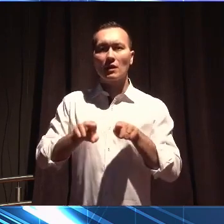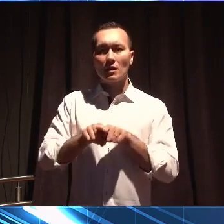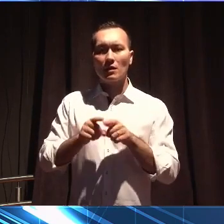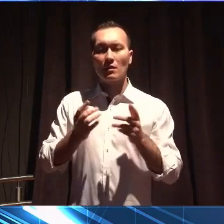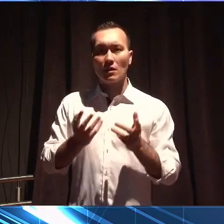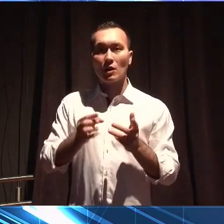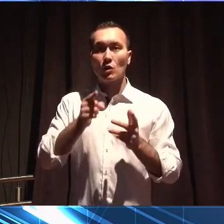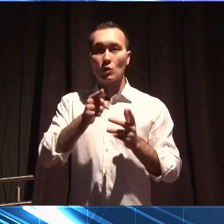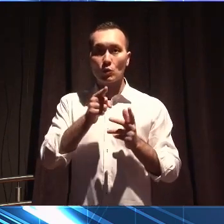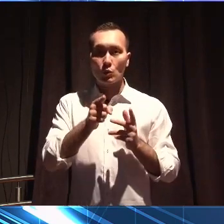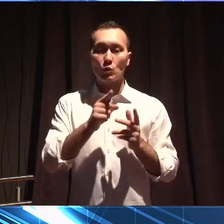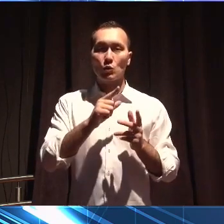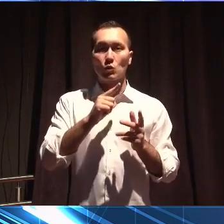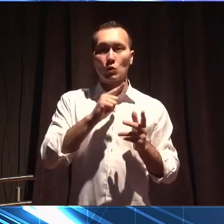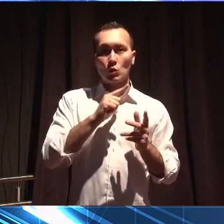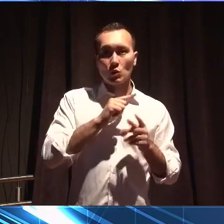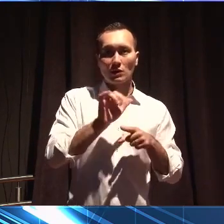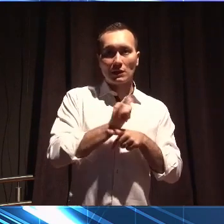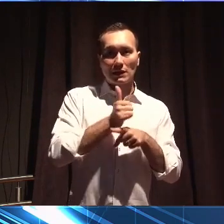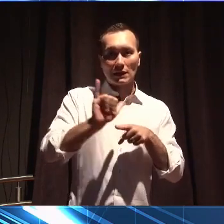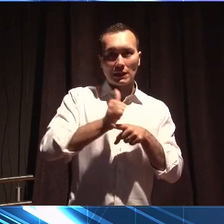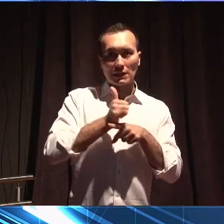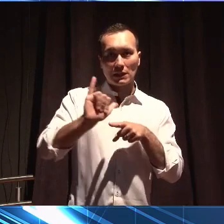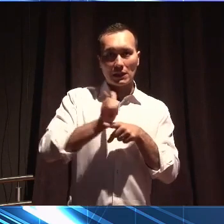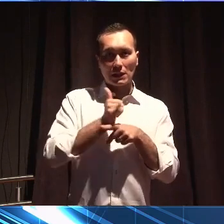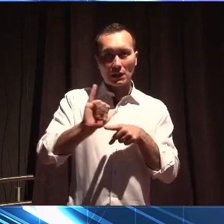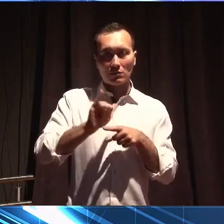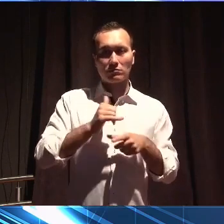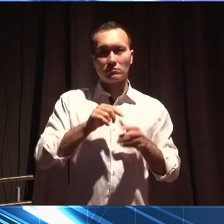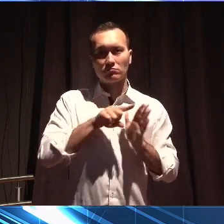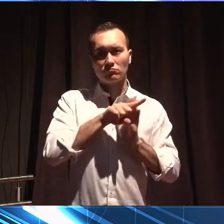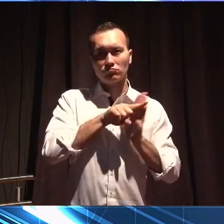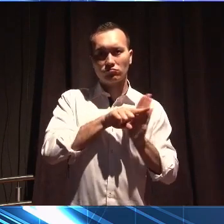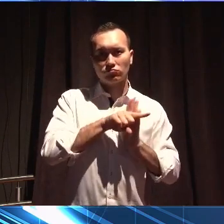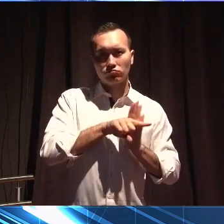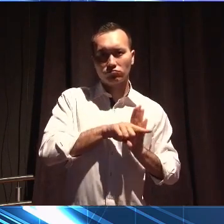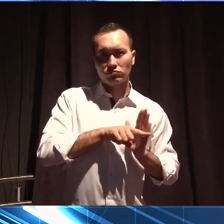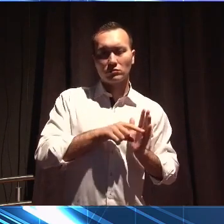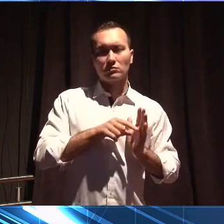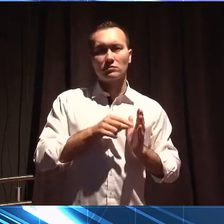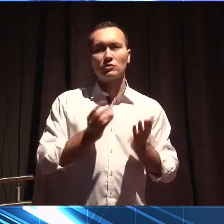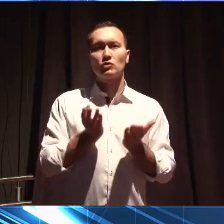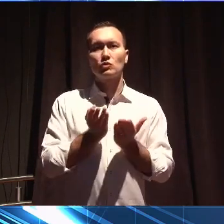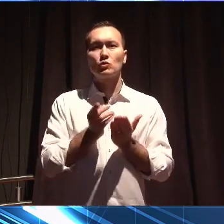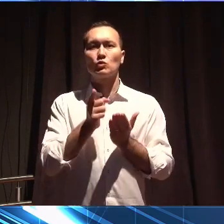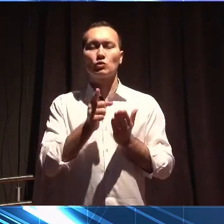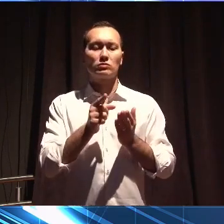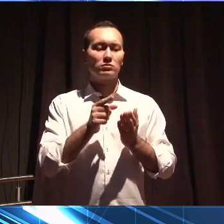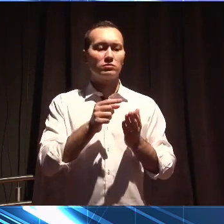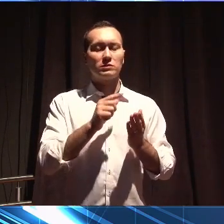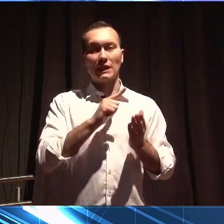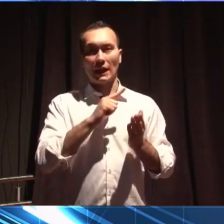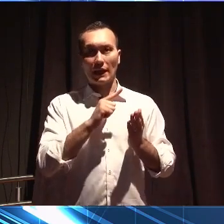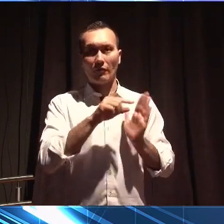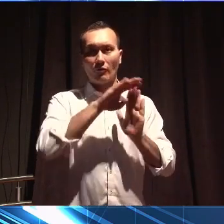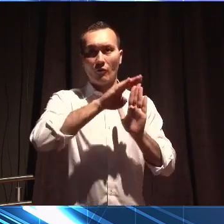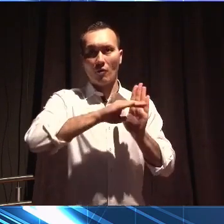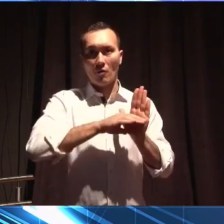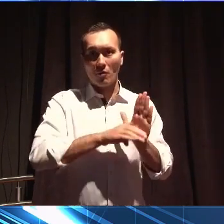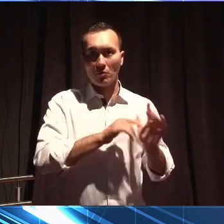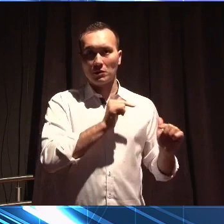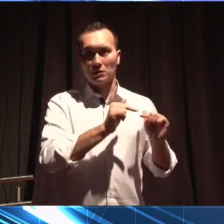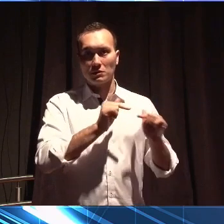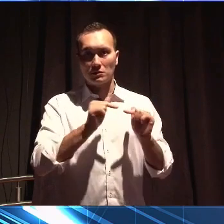boas práticas de implementação e análise mesmo de como você está implementando seus serviços, como você consegue gerar